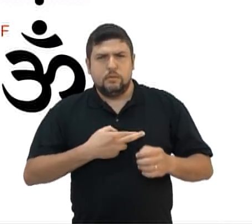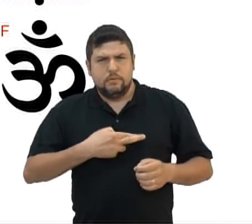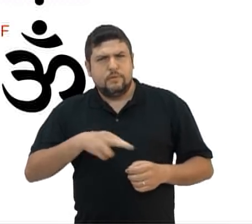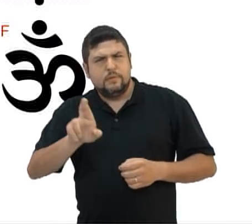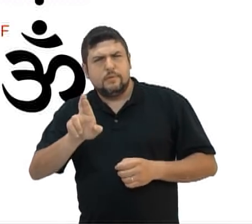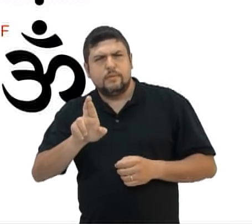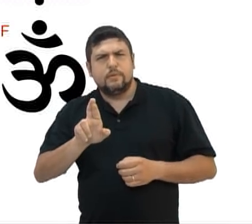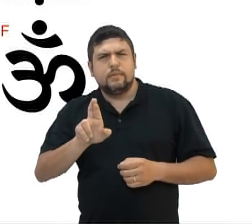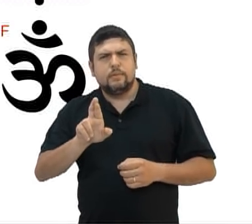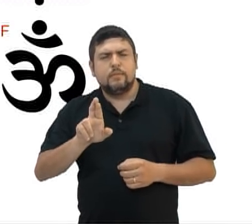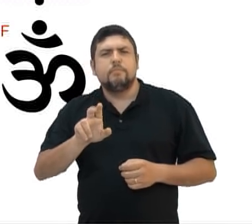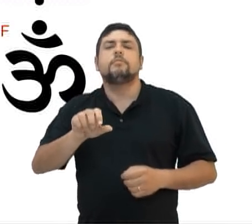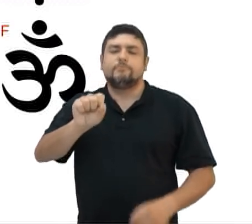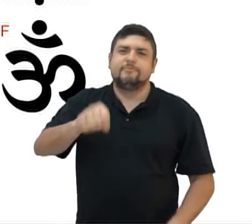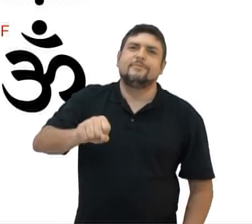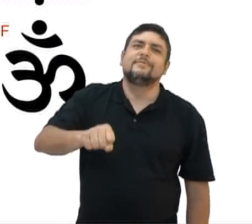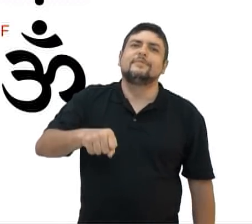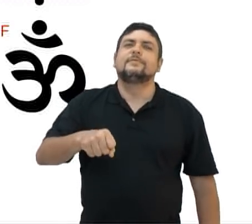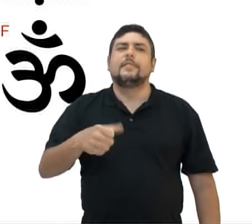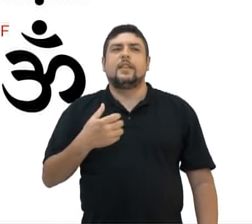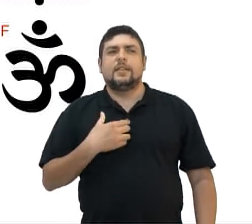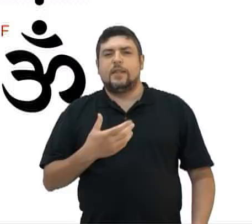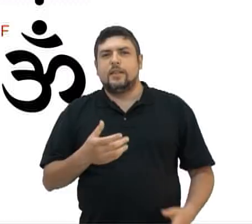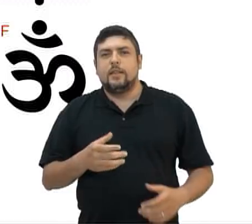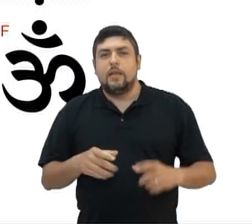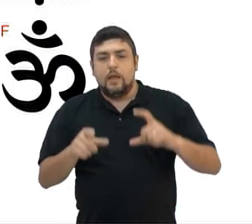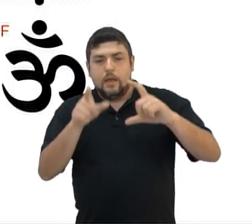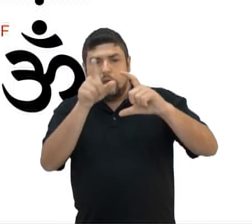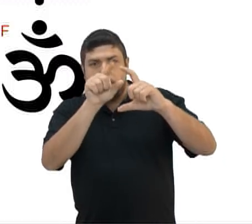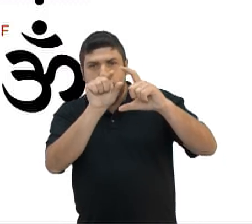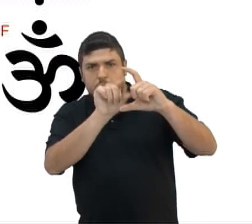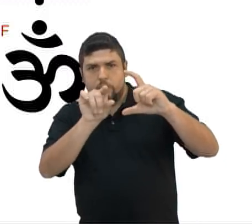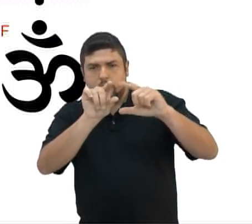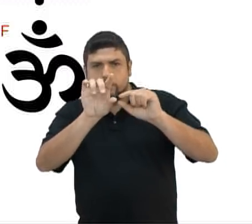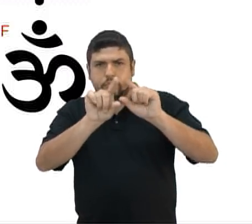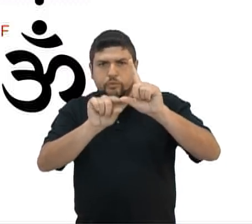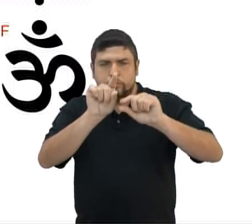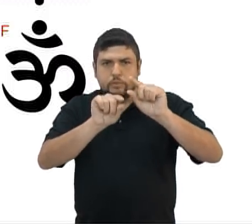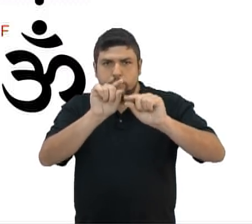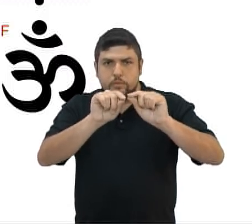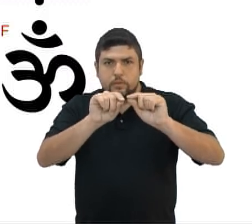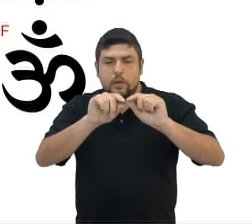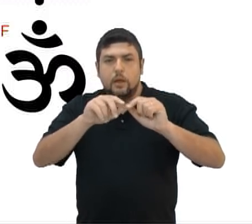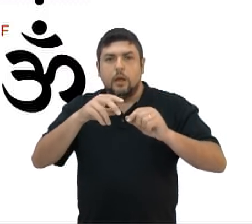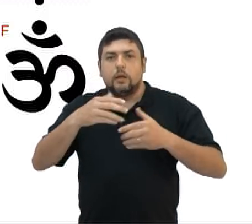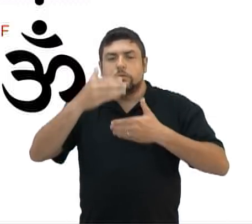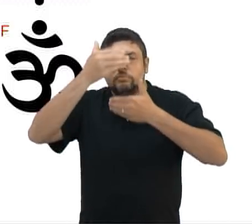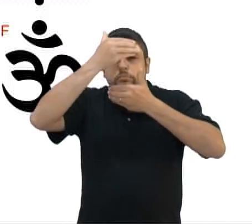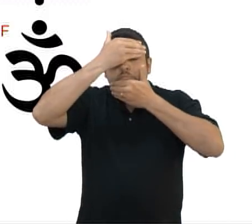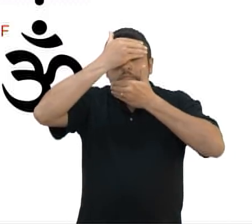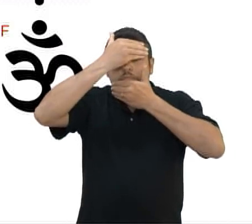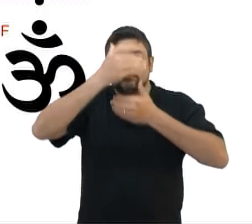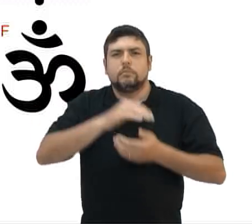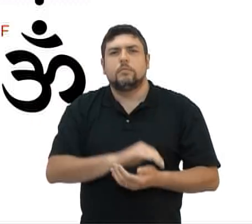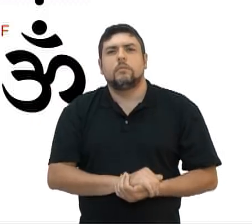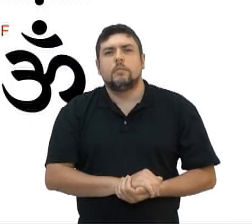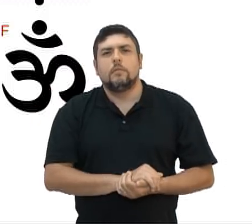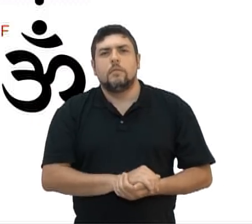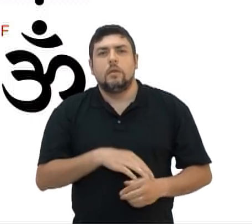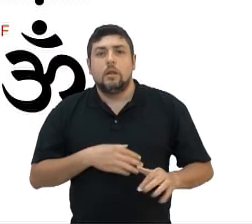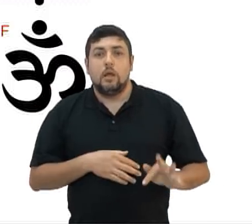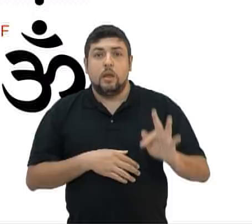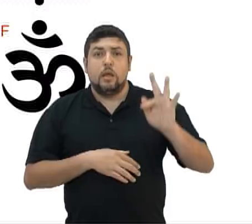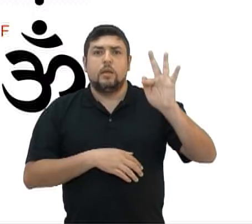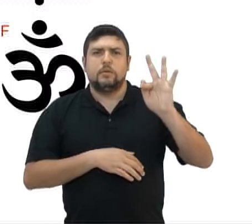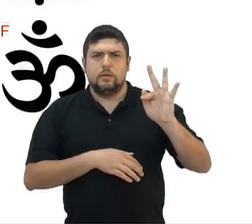religioso? Sim, é a lua crescente com estrela do islamismo. E a letra F, será que é um